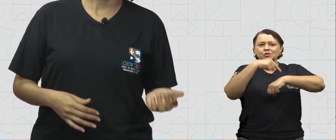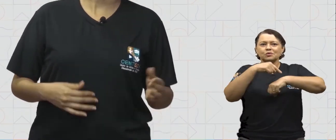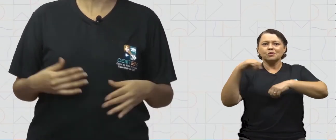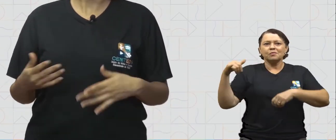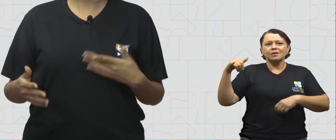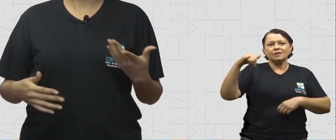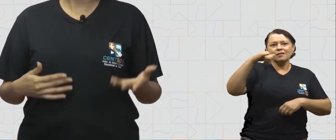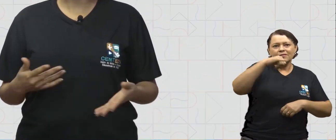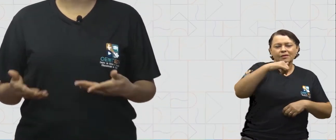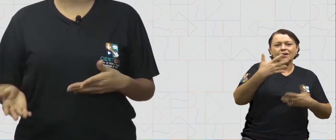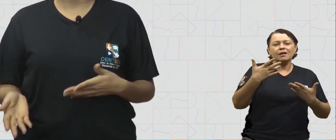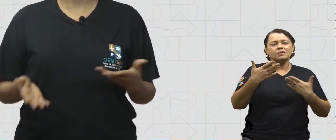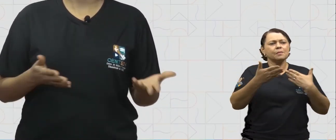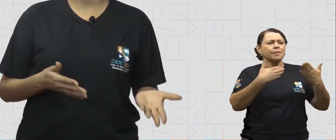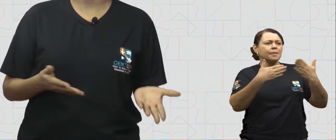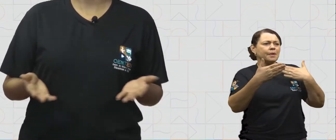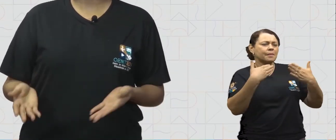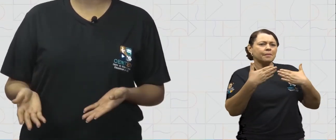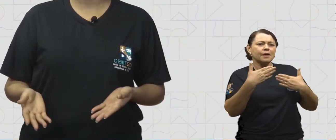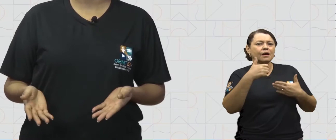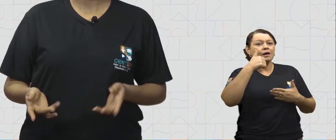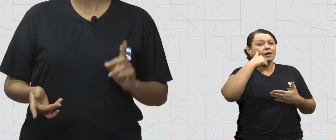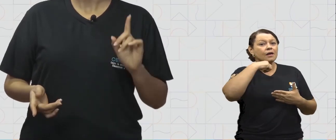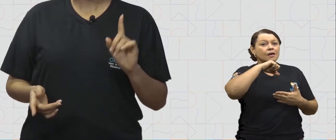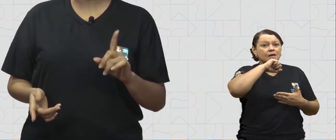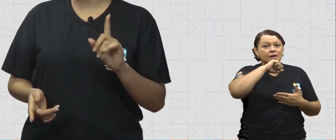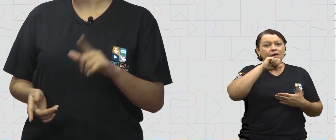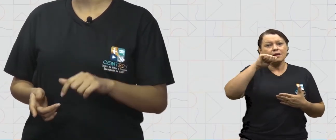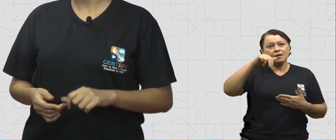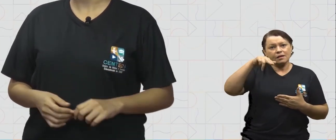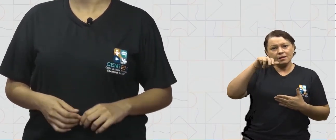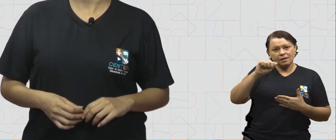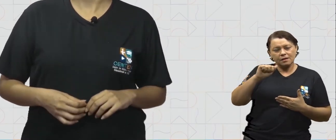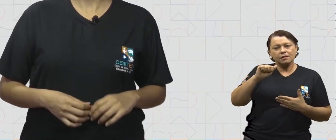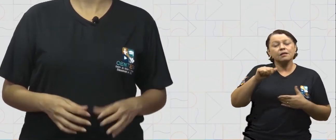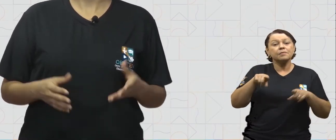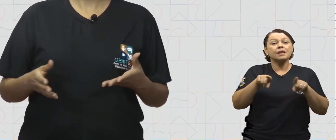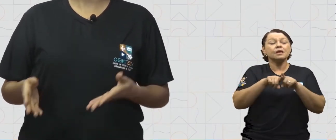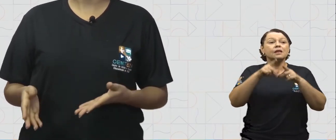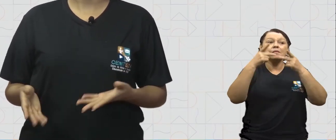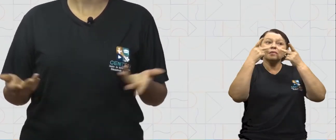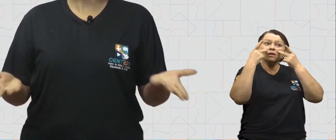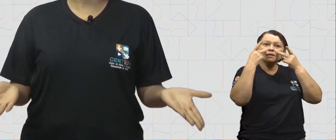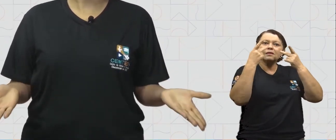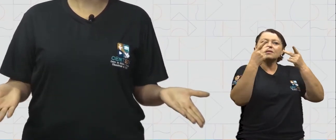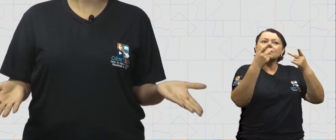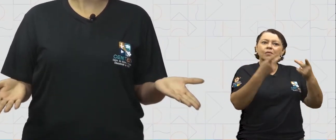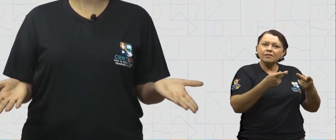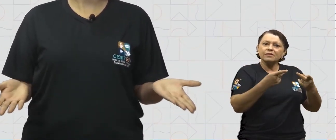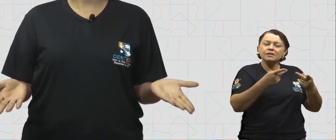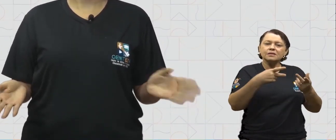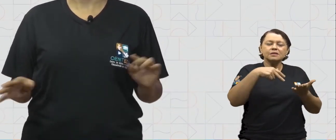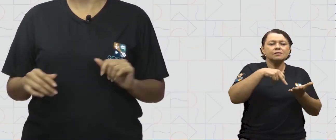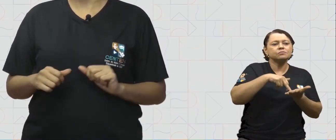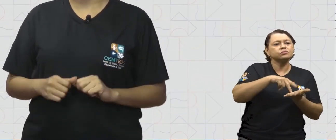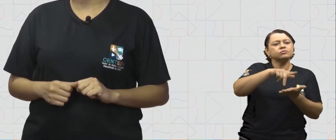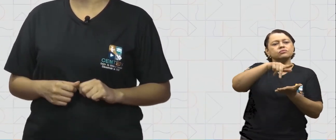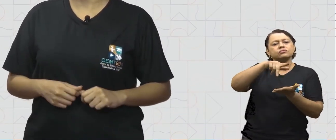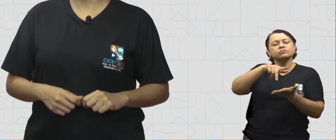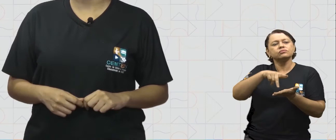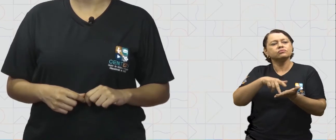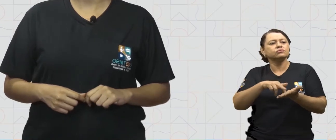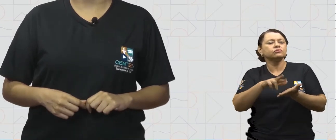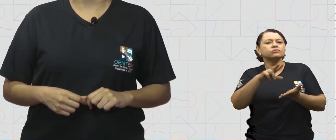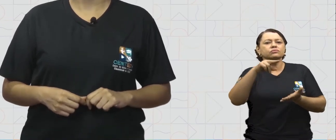momento, algumas falas entre ela e a mãe. Podemos até mesmo colocar uma visita a uma estação de esqui, para